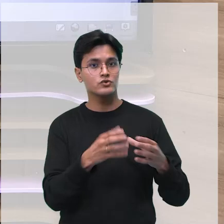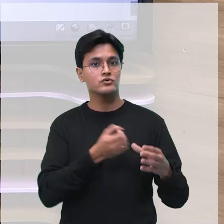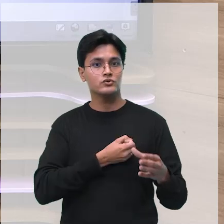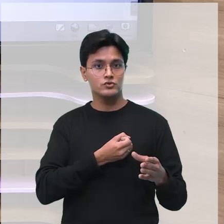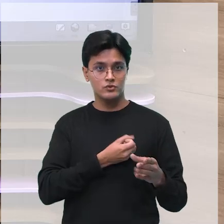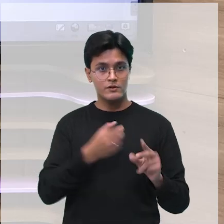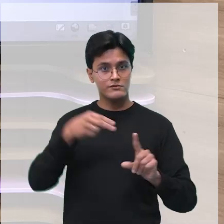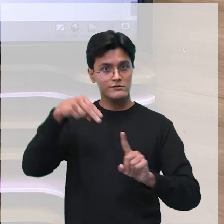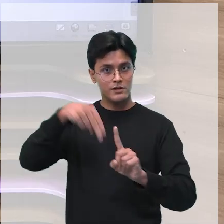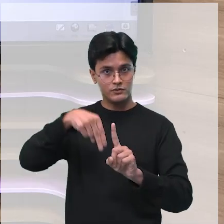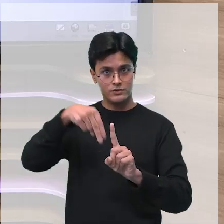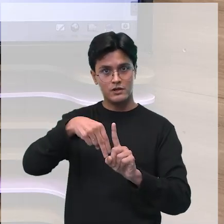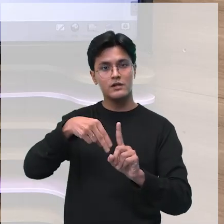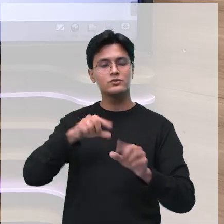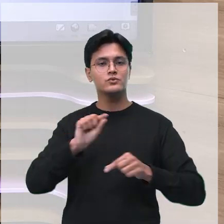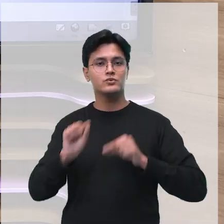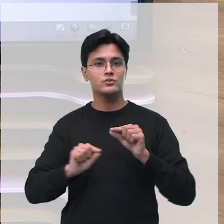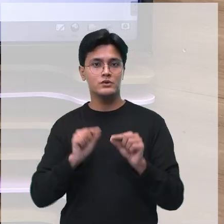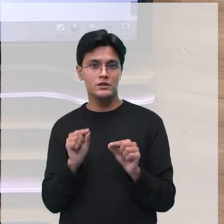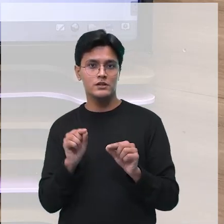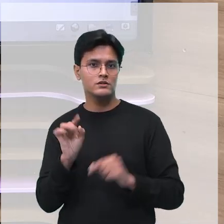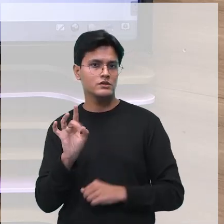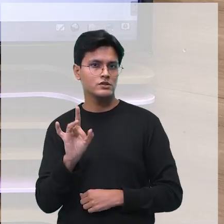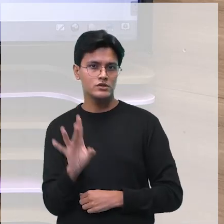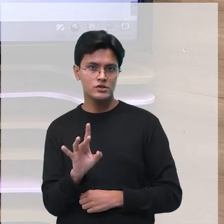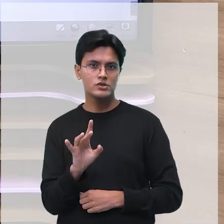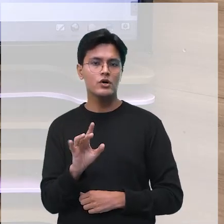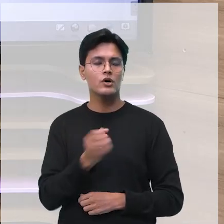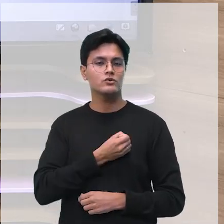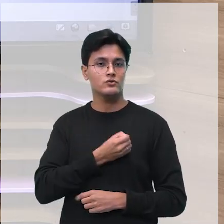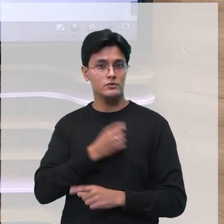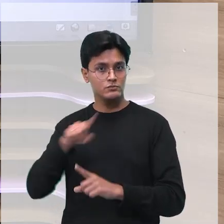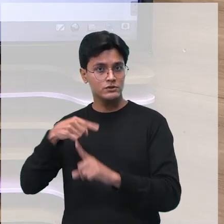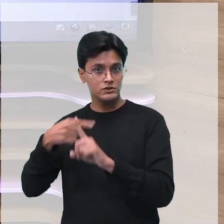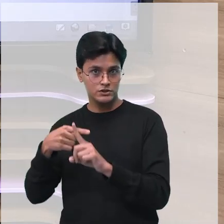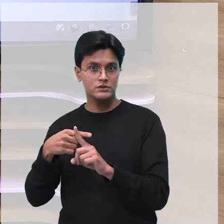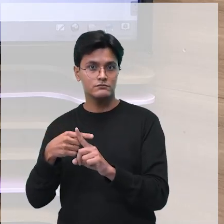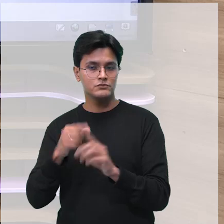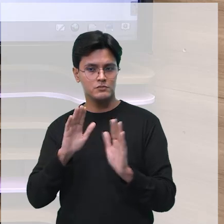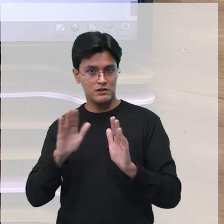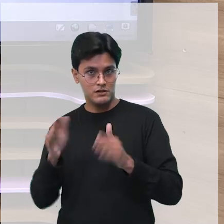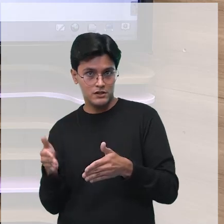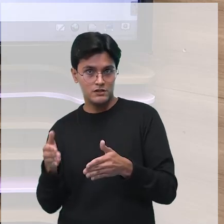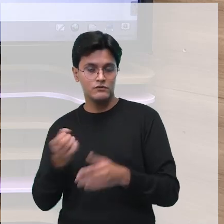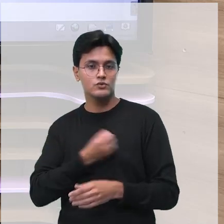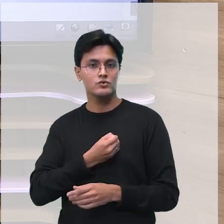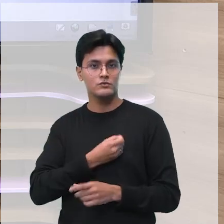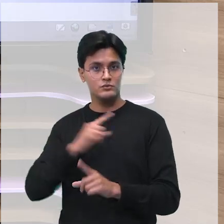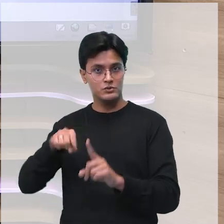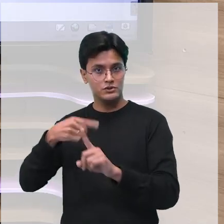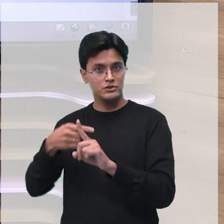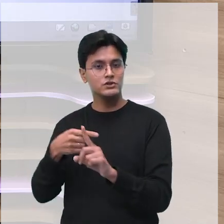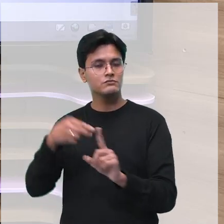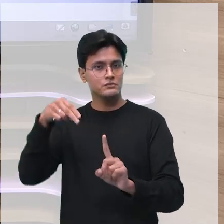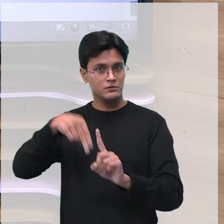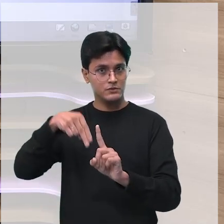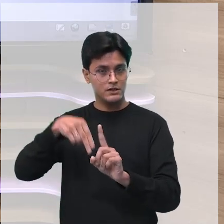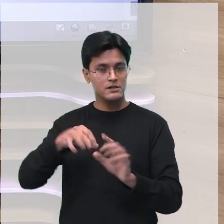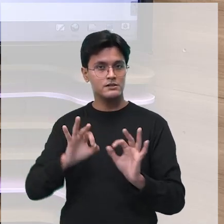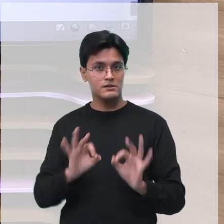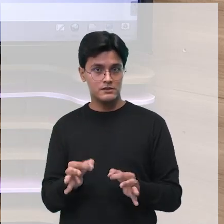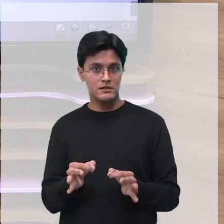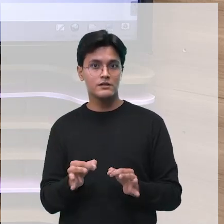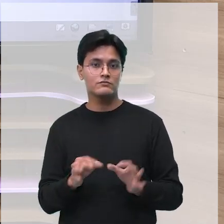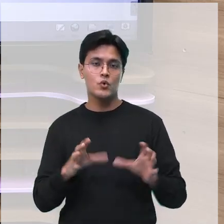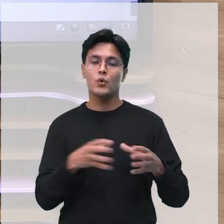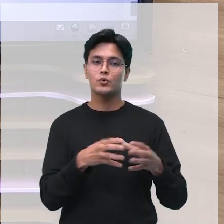números naturais são somente os números positivos aqueles que a gente consegue contar normalmente conjunto